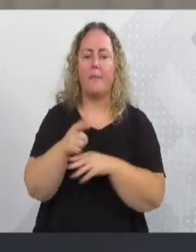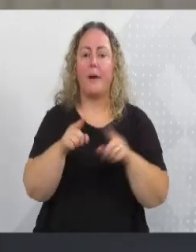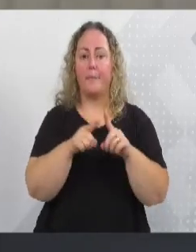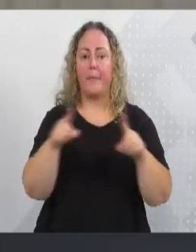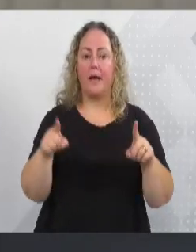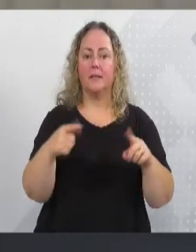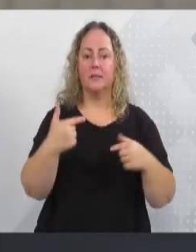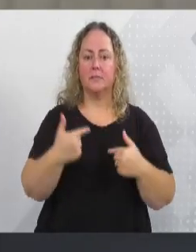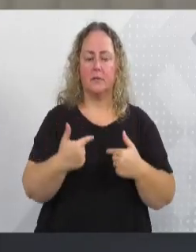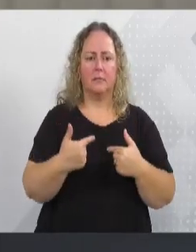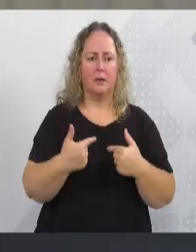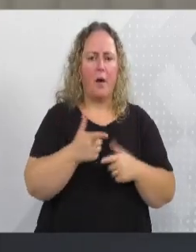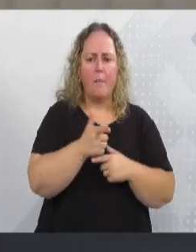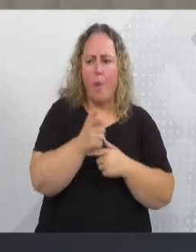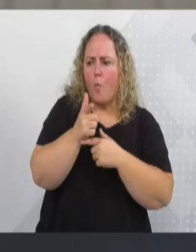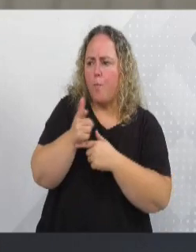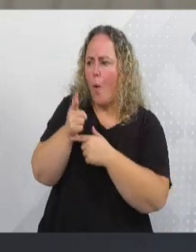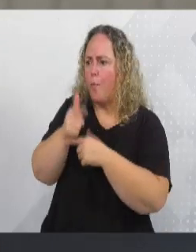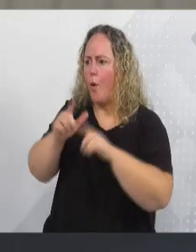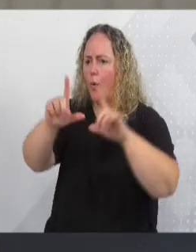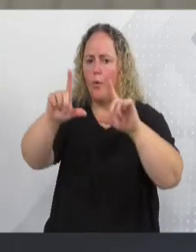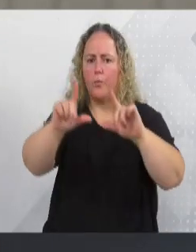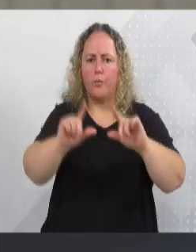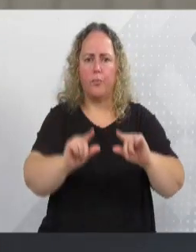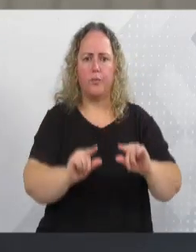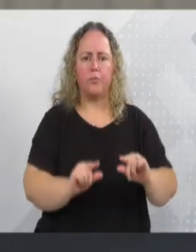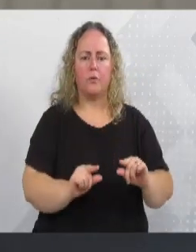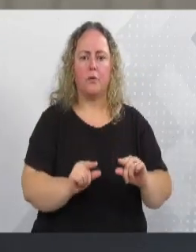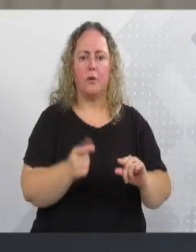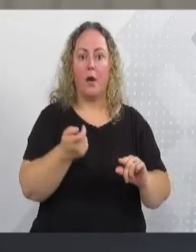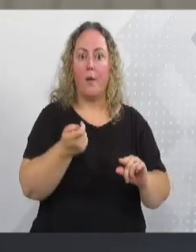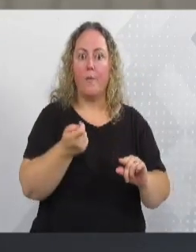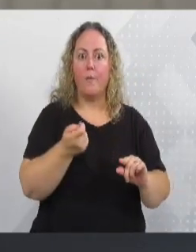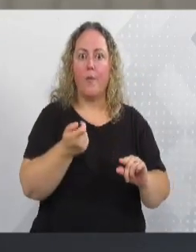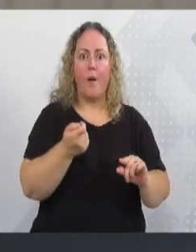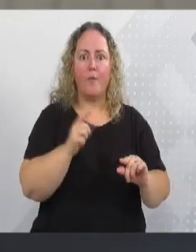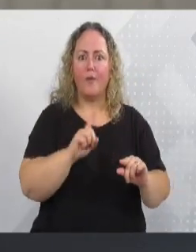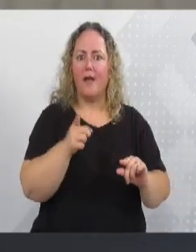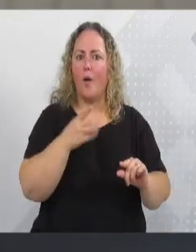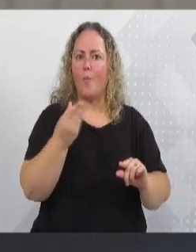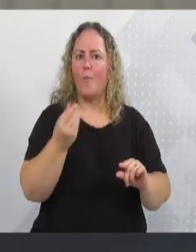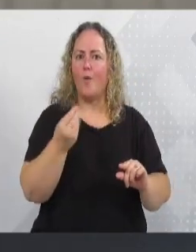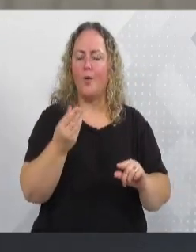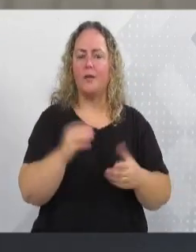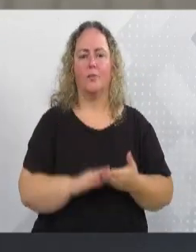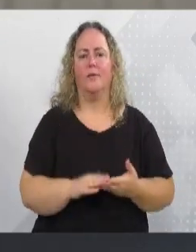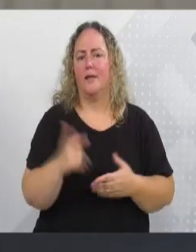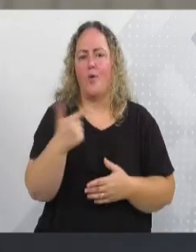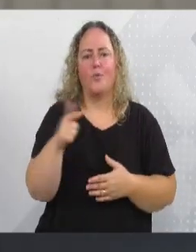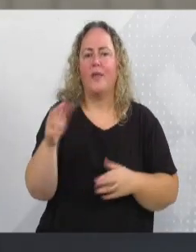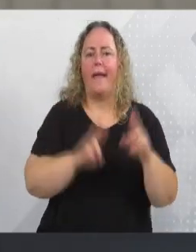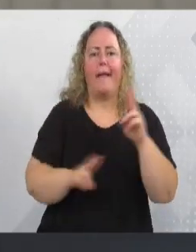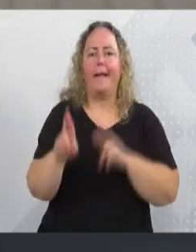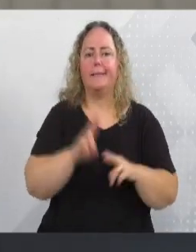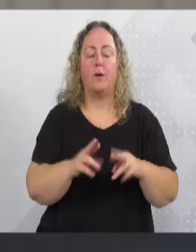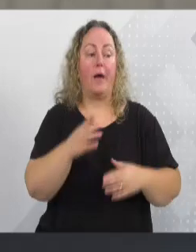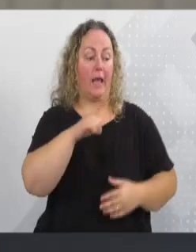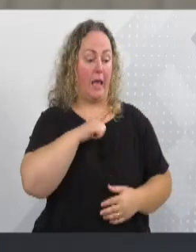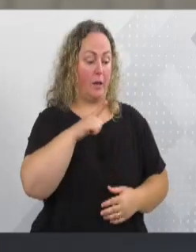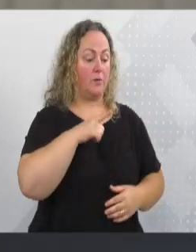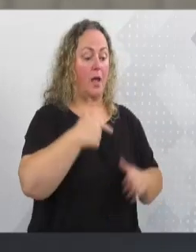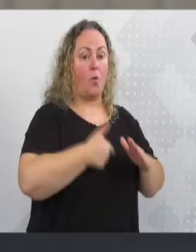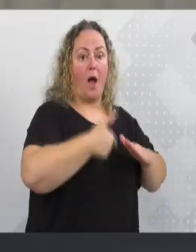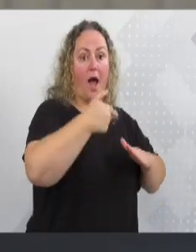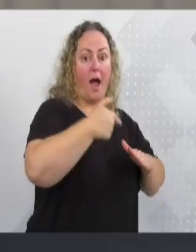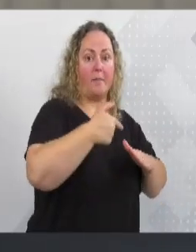de homicídios caiu. E caiu bastante, não caiu pouco. Ou seja, não existe uma relação direta entre o acesso às armas de